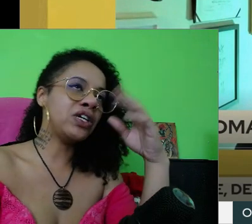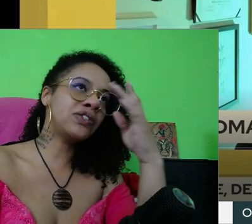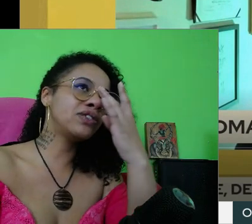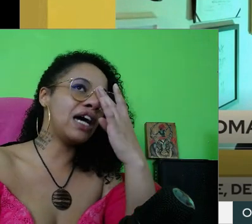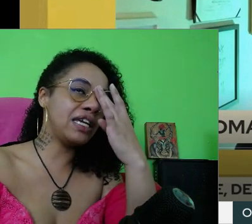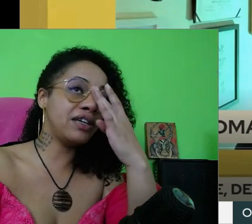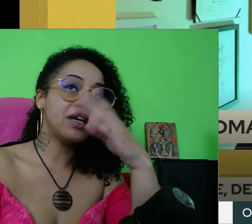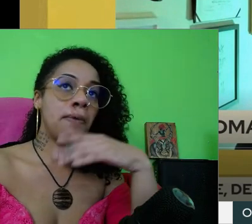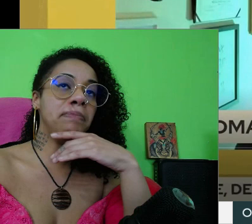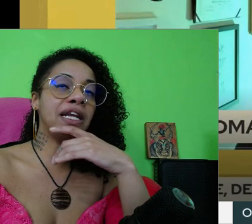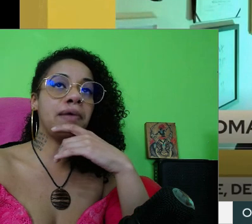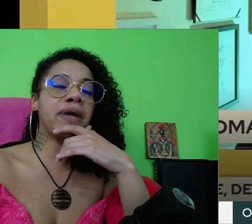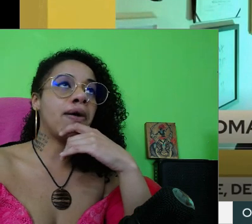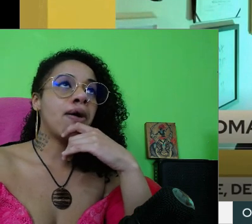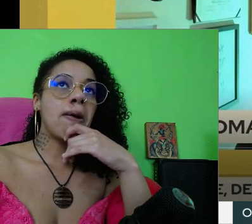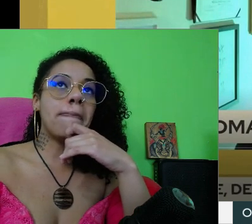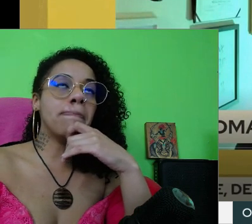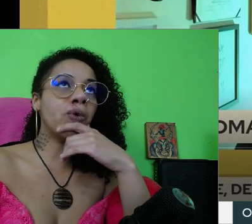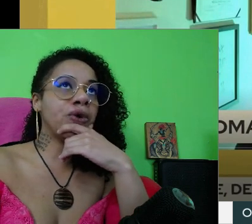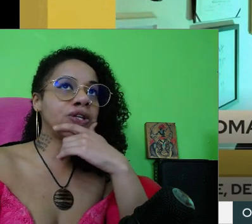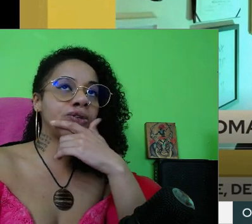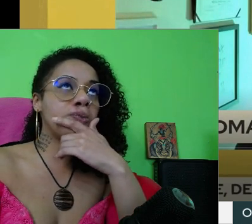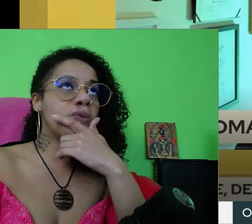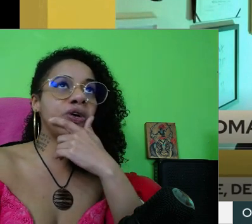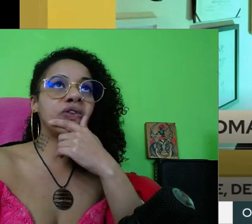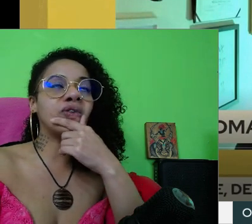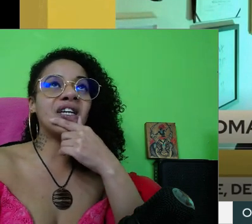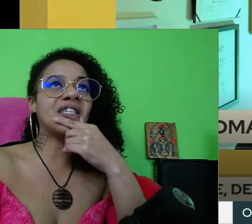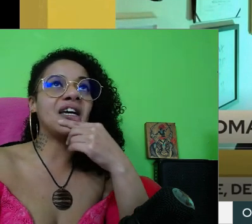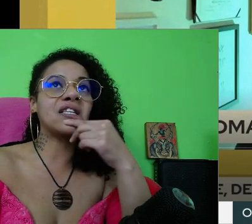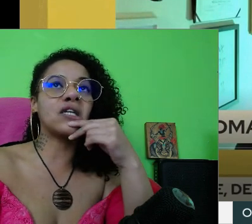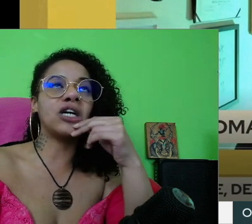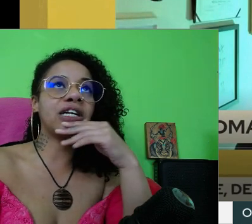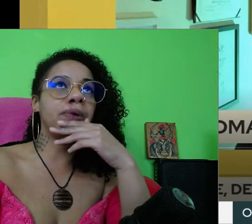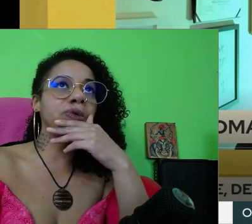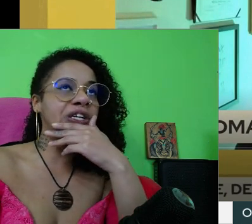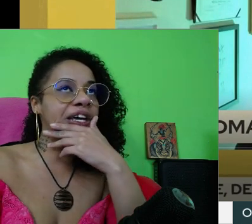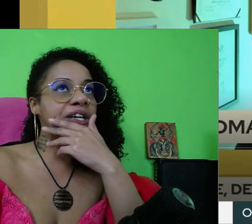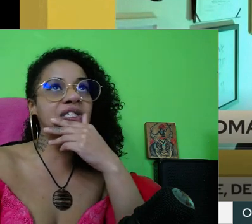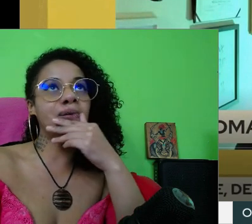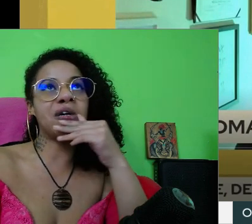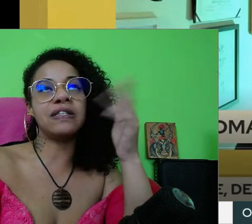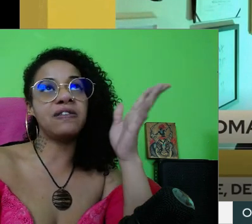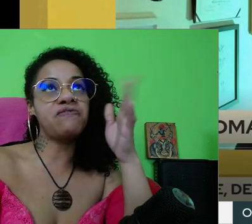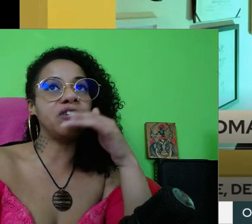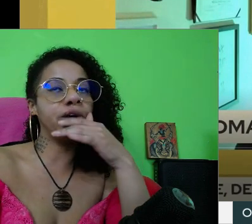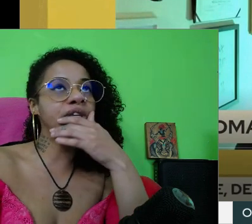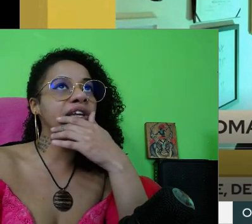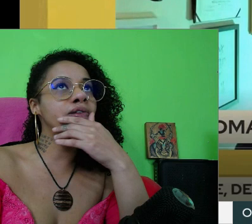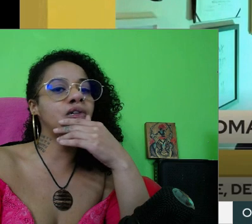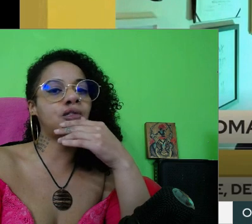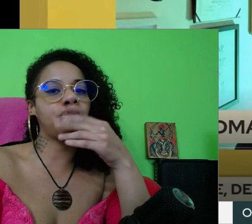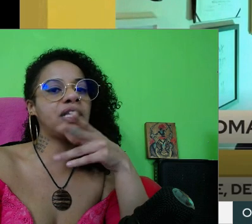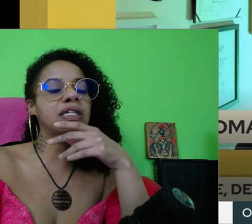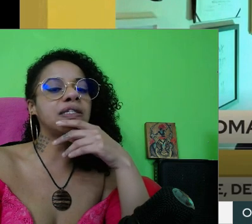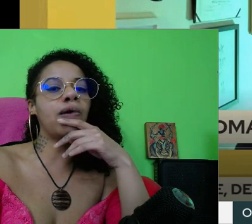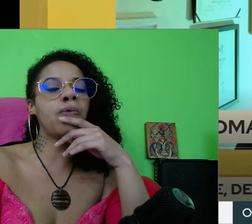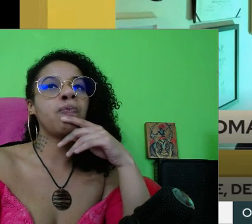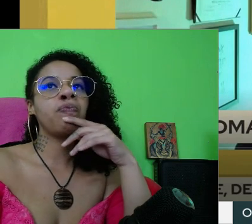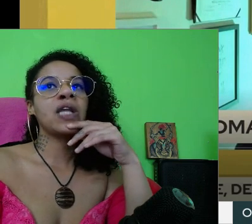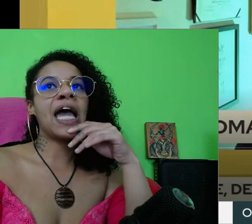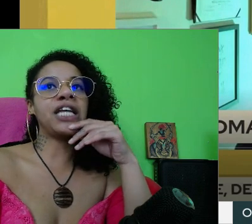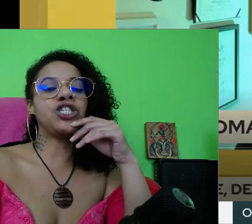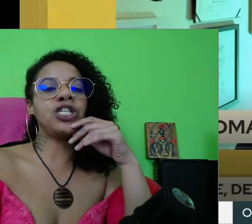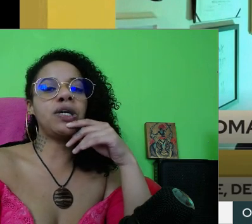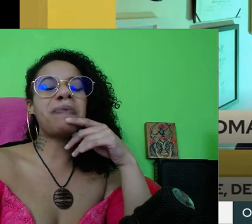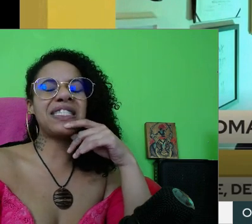isso daí me lembra muito muito essa retórica burguesa mas enfim eu entendo que sua intenção